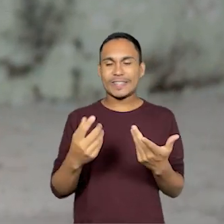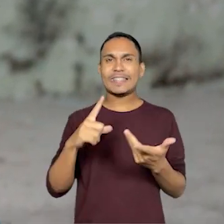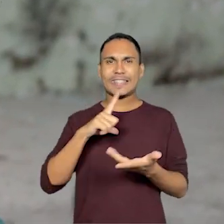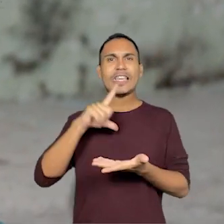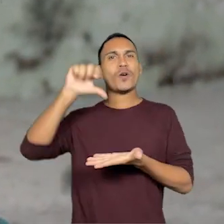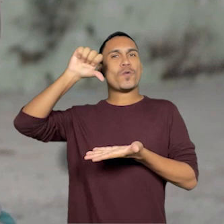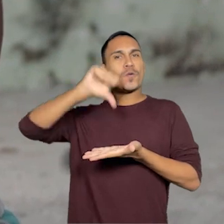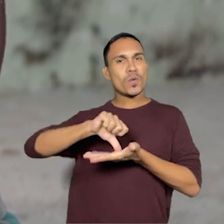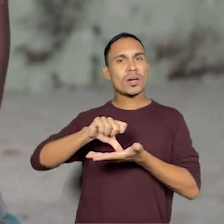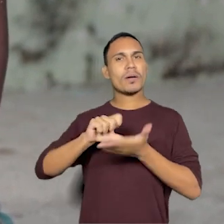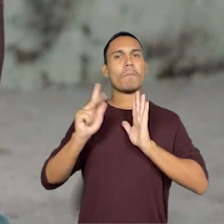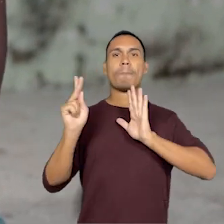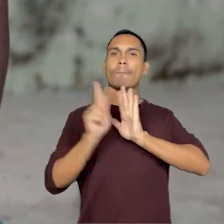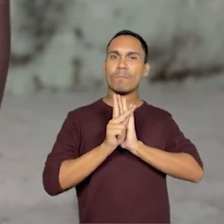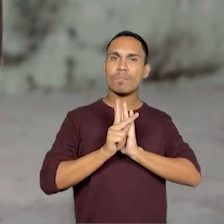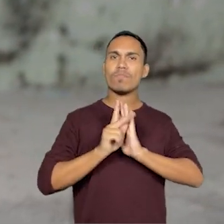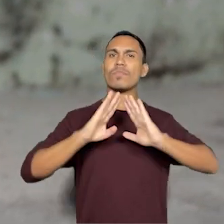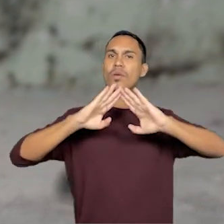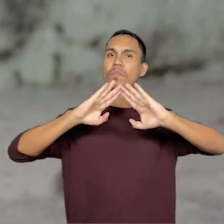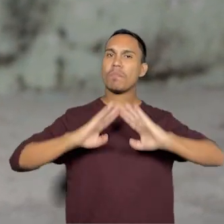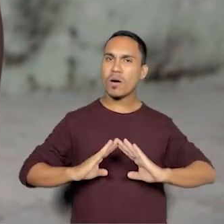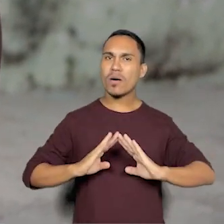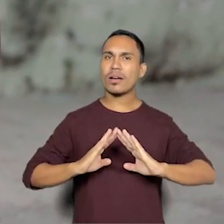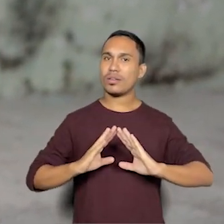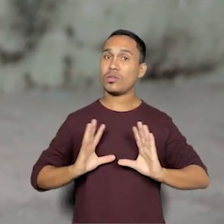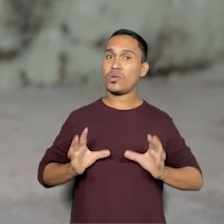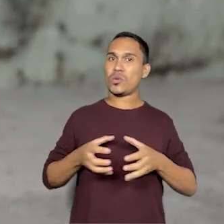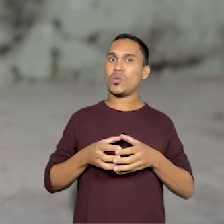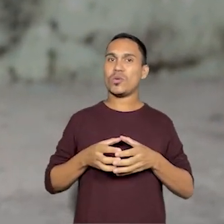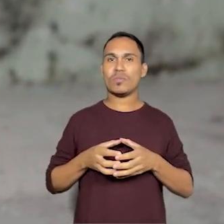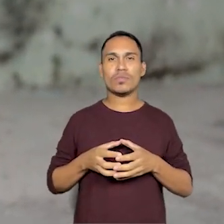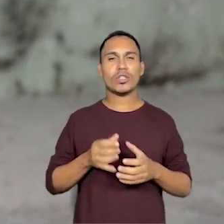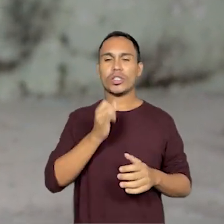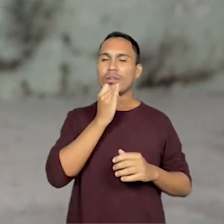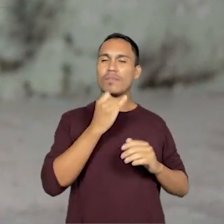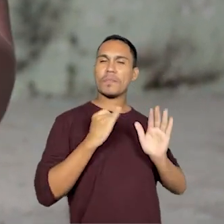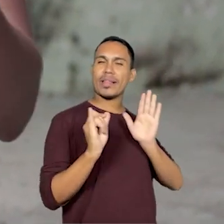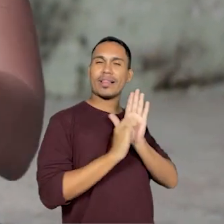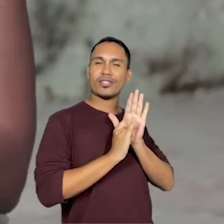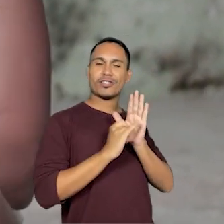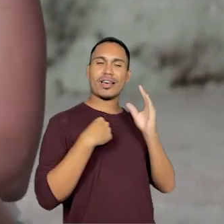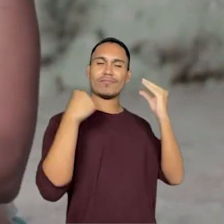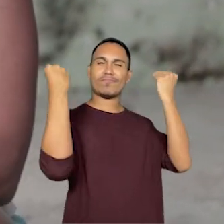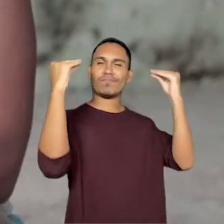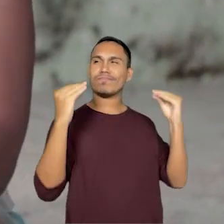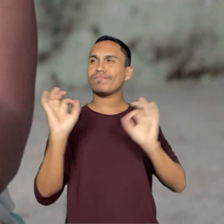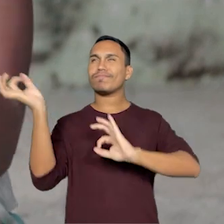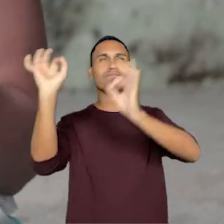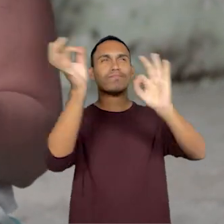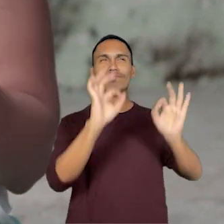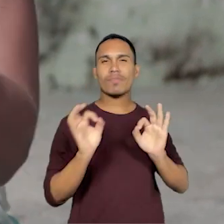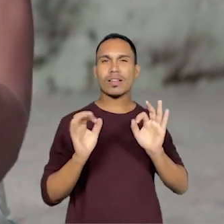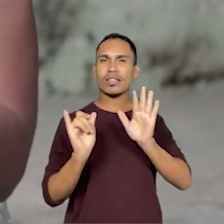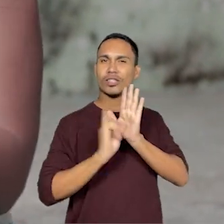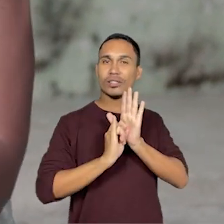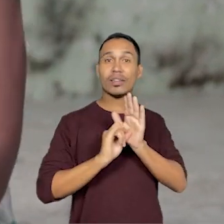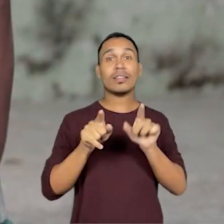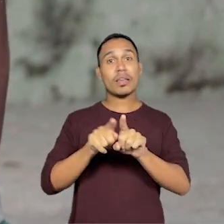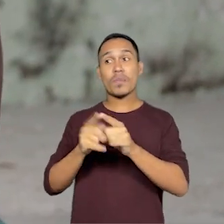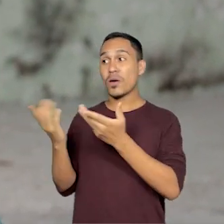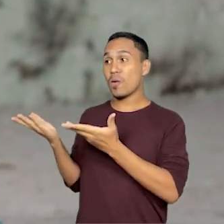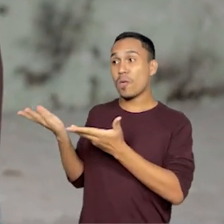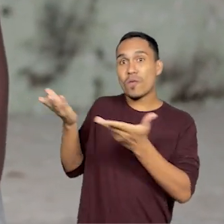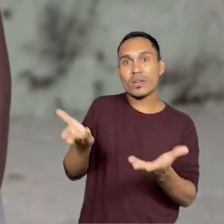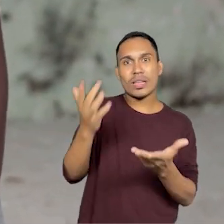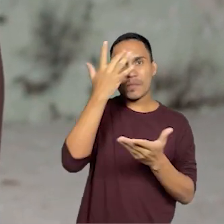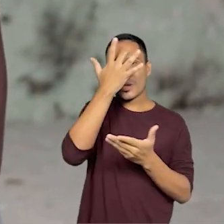um local, morada, né? Uma morada, assim, que você possa pôr a sua identidade, convidar pessoas a acolher como vocês estão fazendo